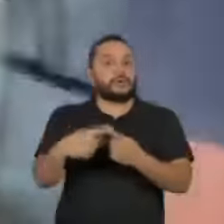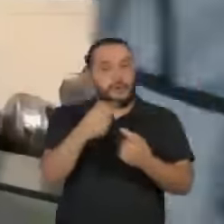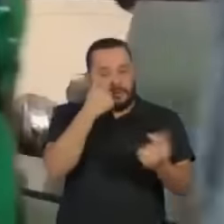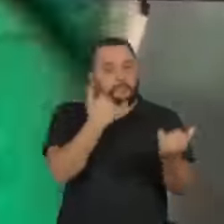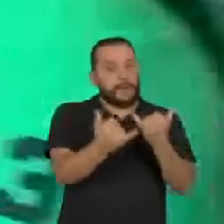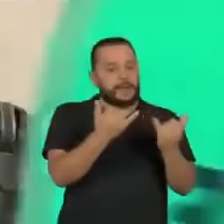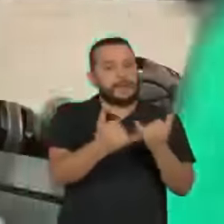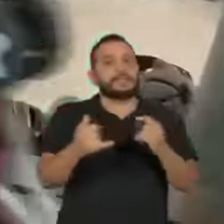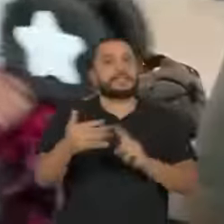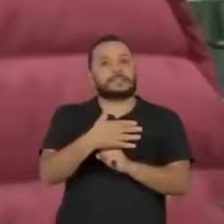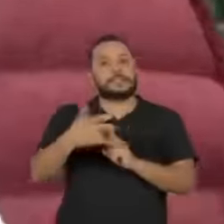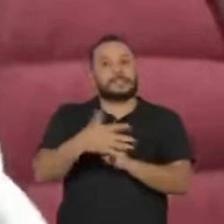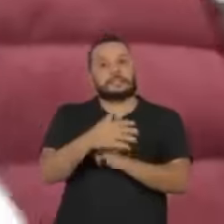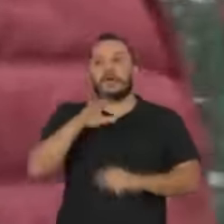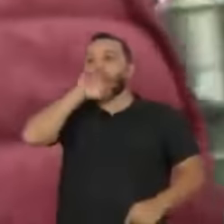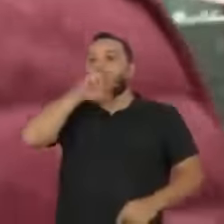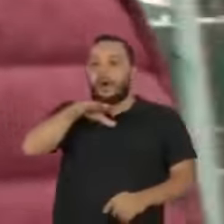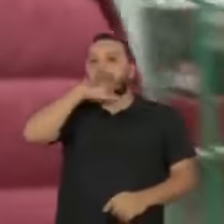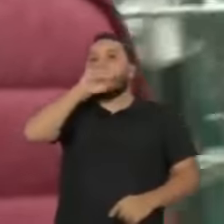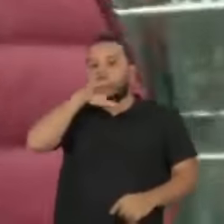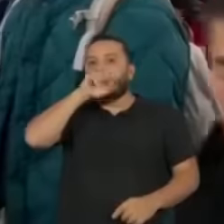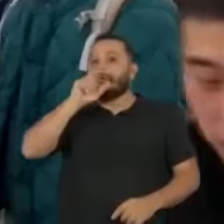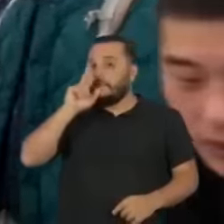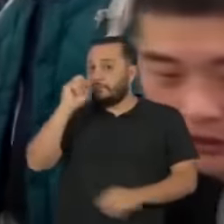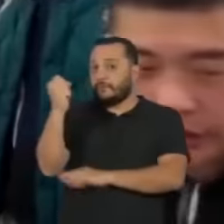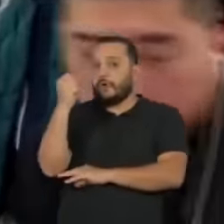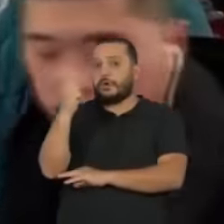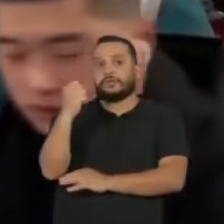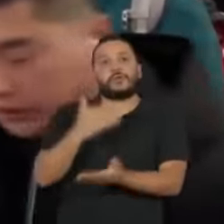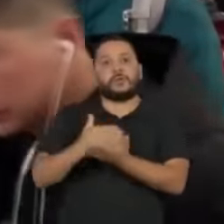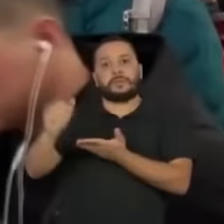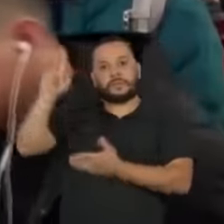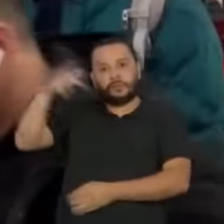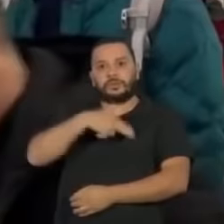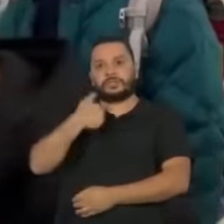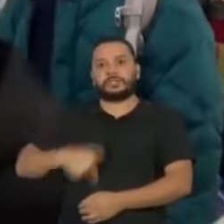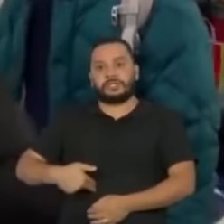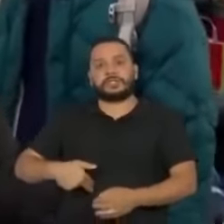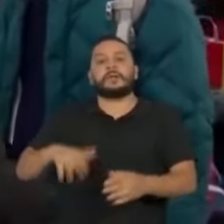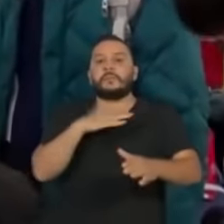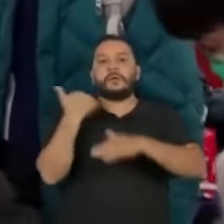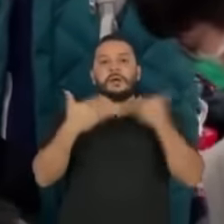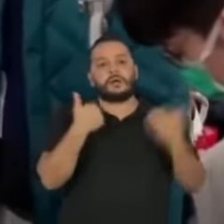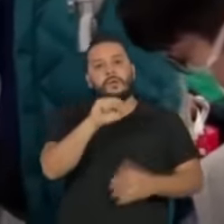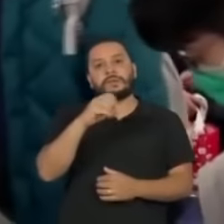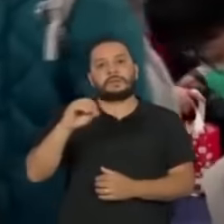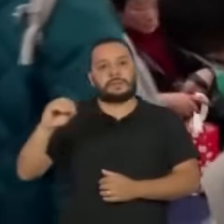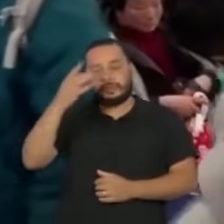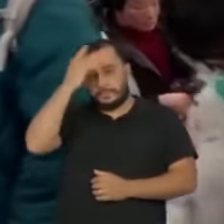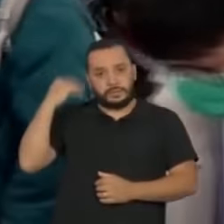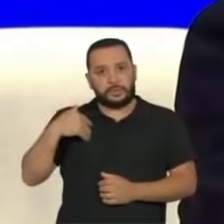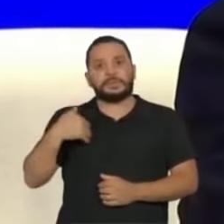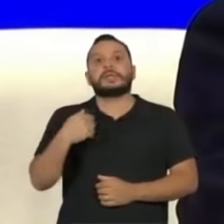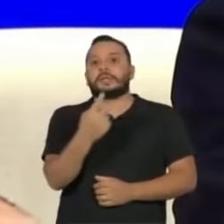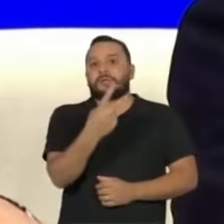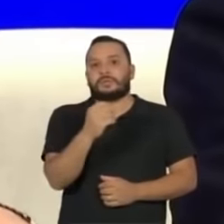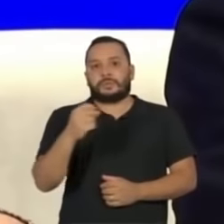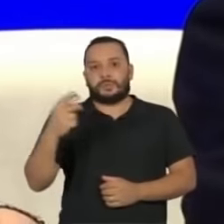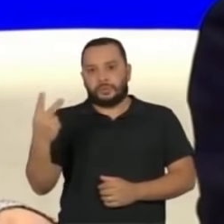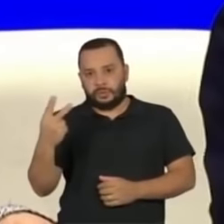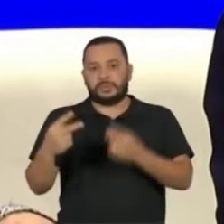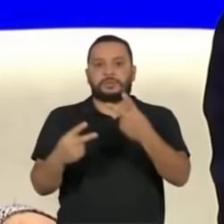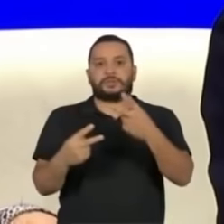síndrome respiratória aguda, que começou na China e matou cerca de 800 pessoas entre 2002 e 2003. O